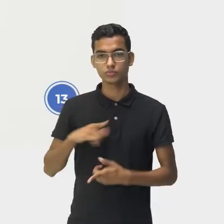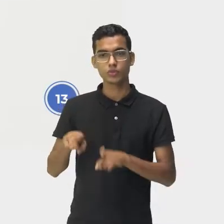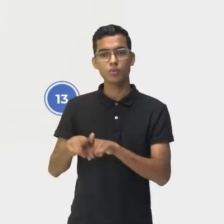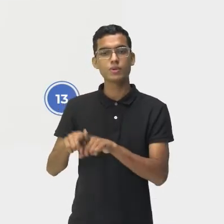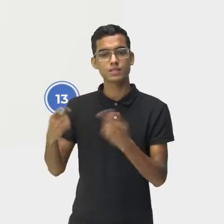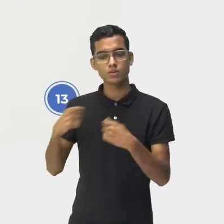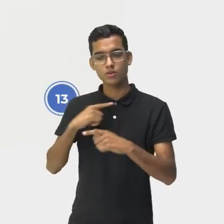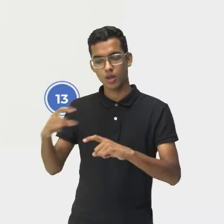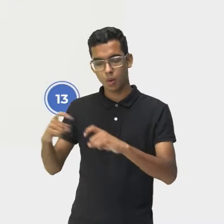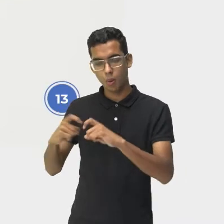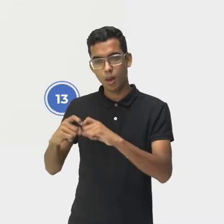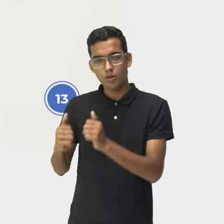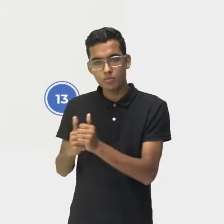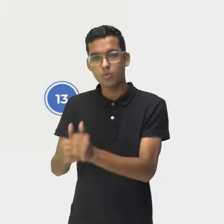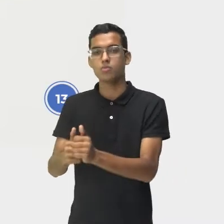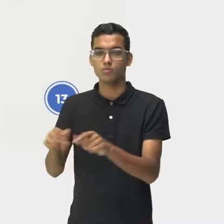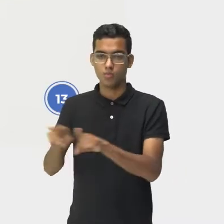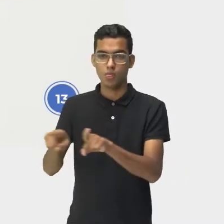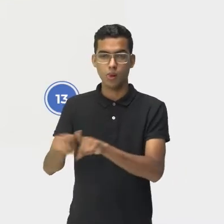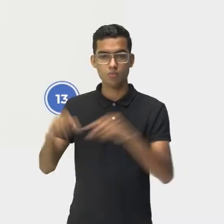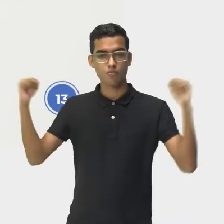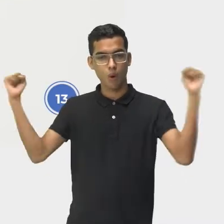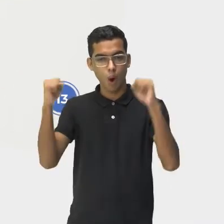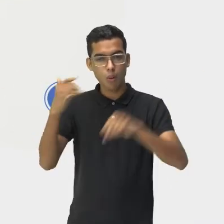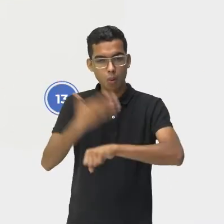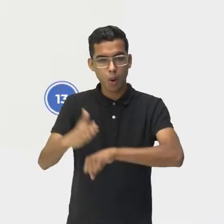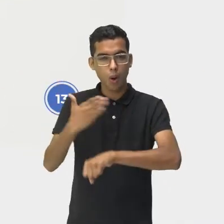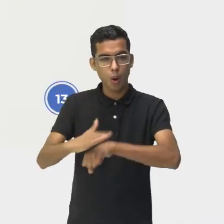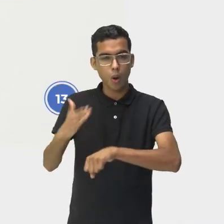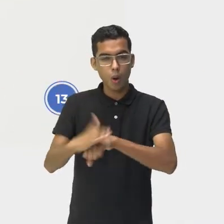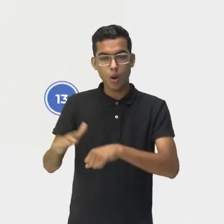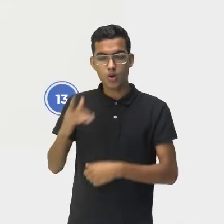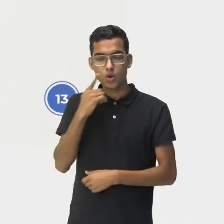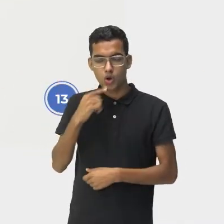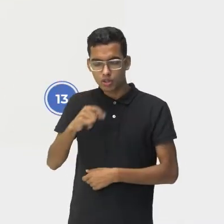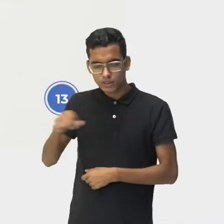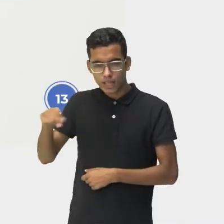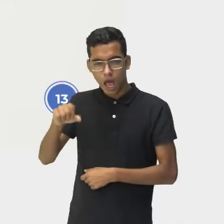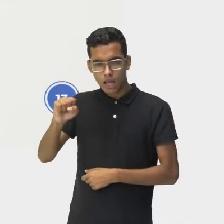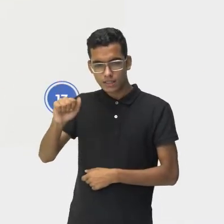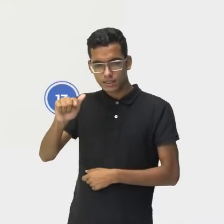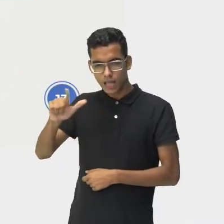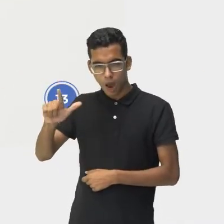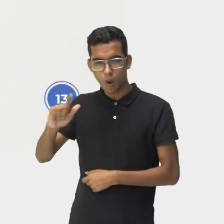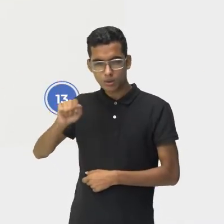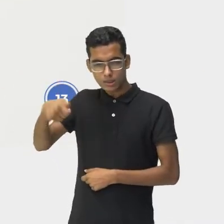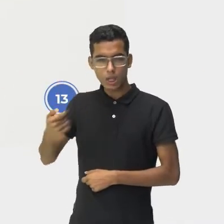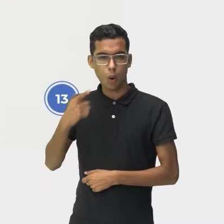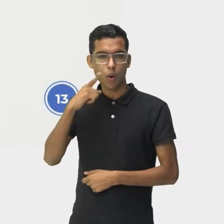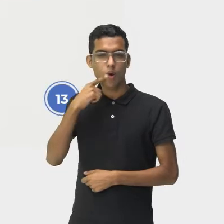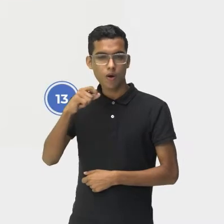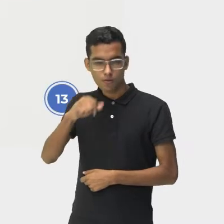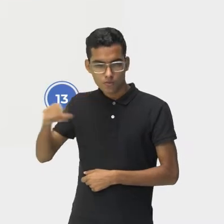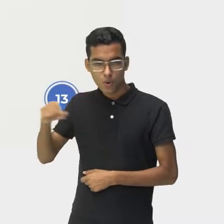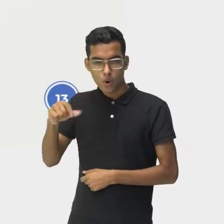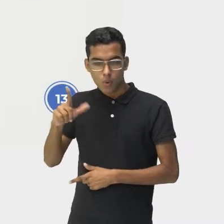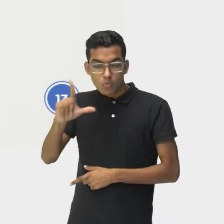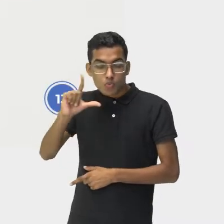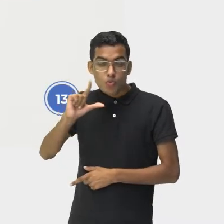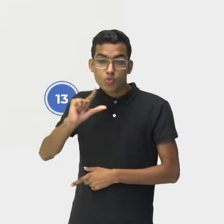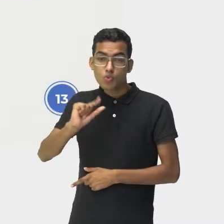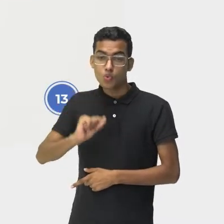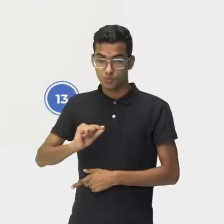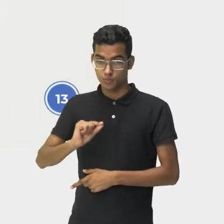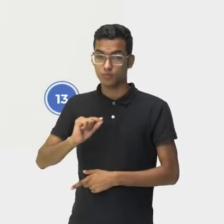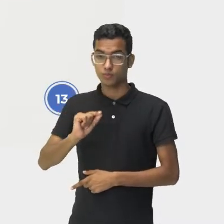atividade física, a redução do sal. Gente, essa redução do sal para quem tem e para quem